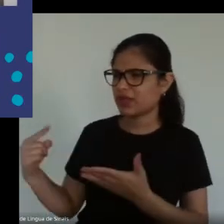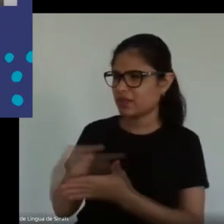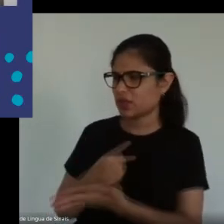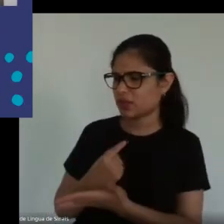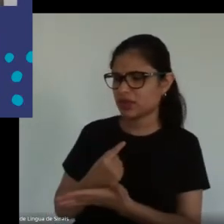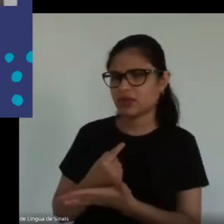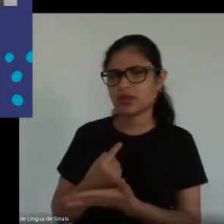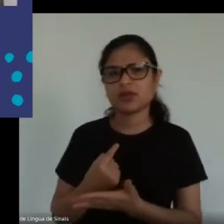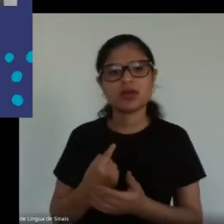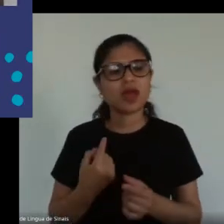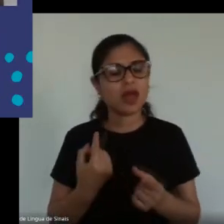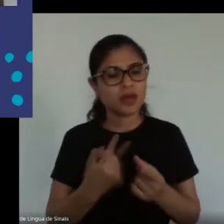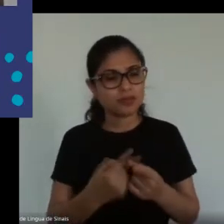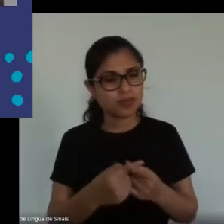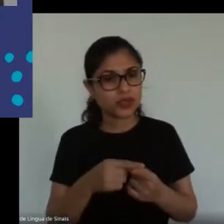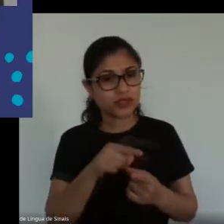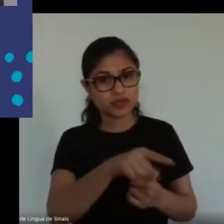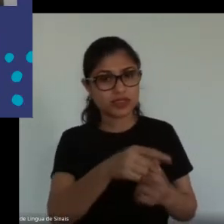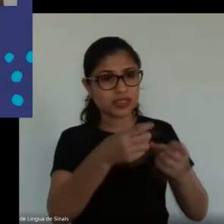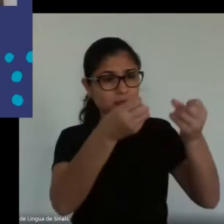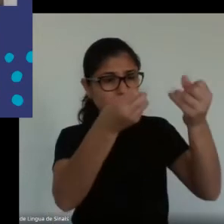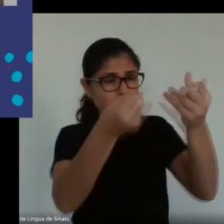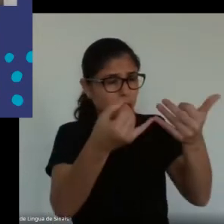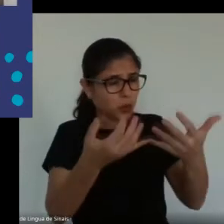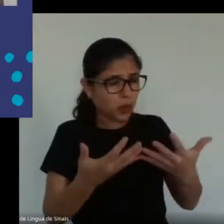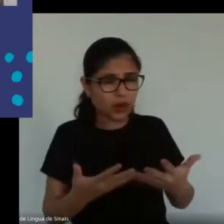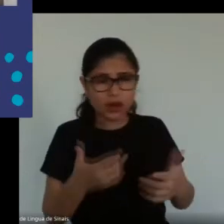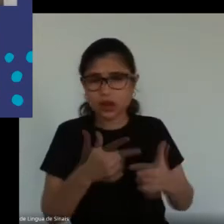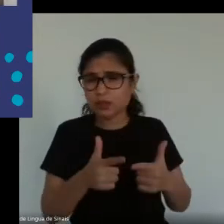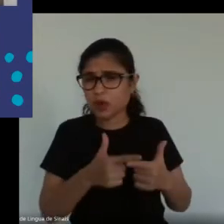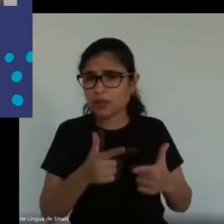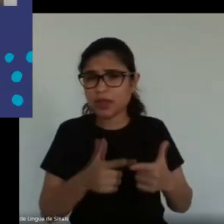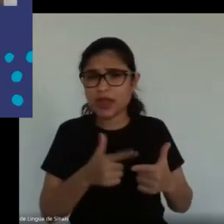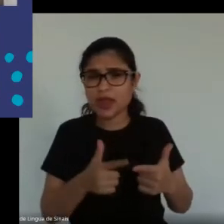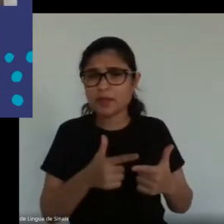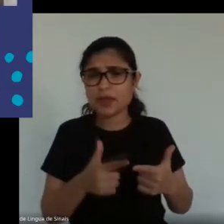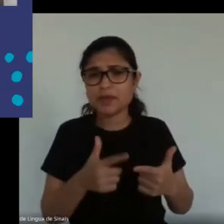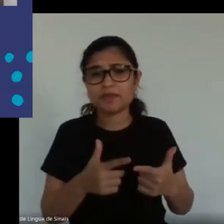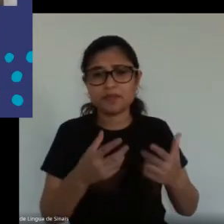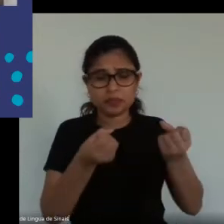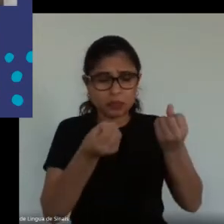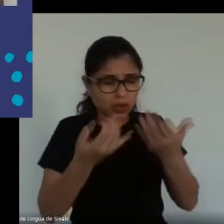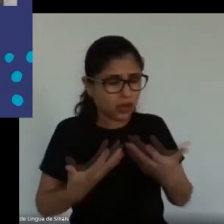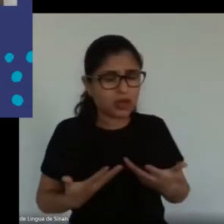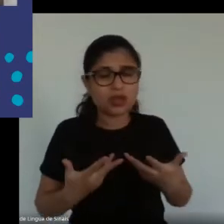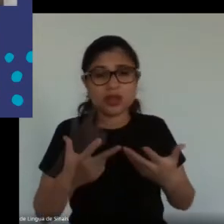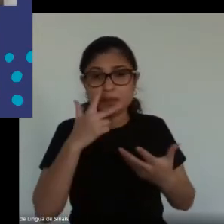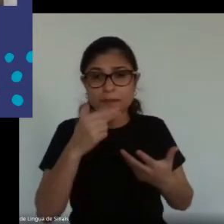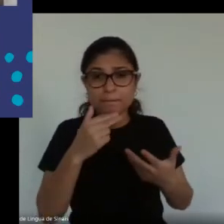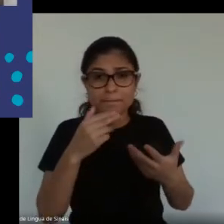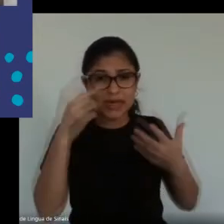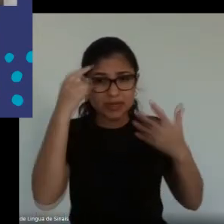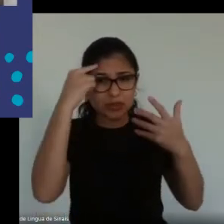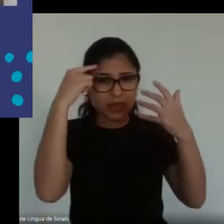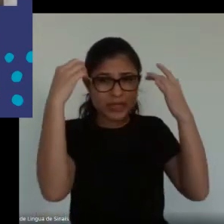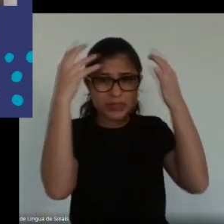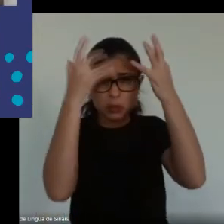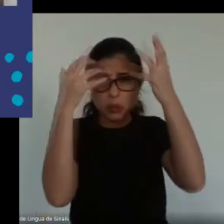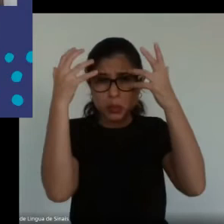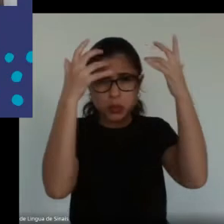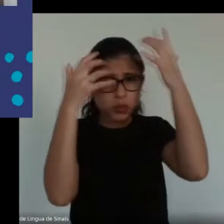isso? Eu falo, porque você está me trazendo tanto problema de uma vez só, que eu acho que a sua cabeça está fervendo, é isso mesmo? Aí a pessoa